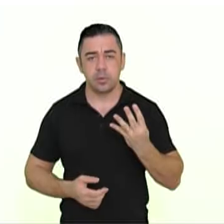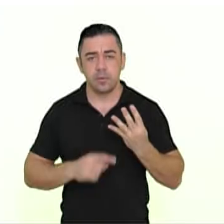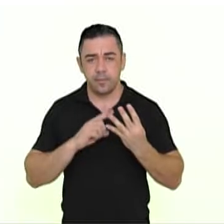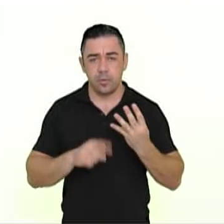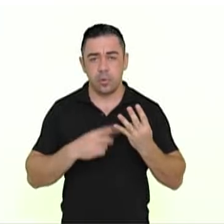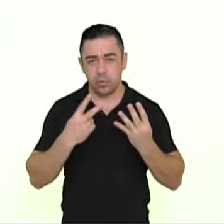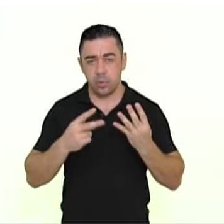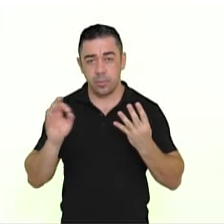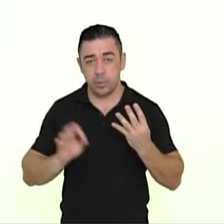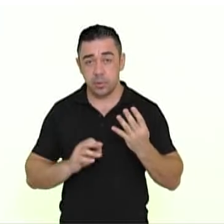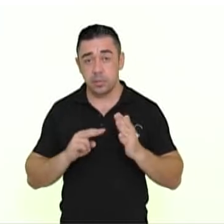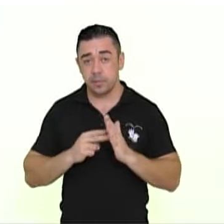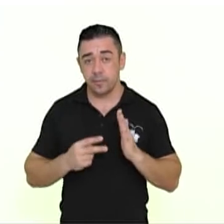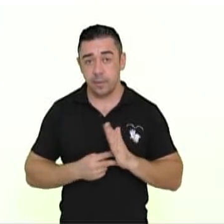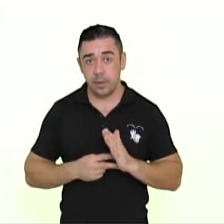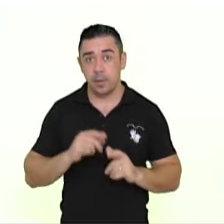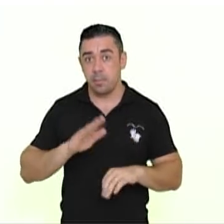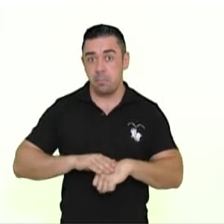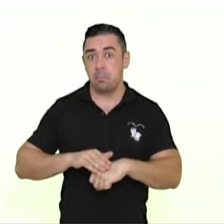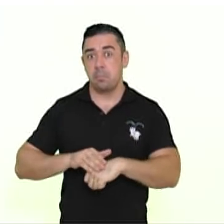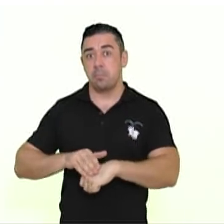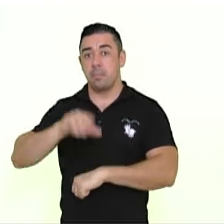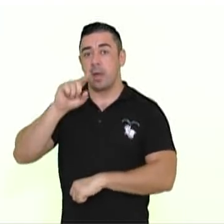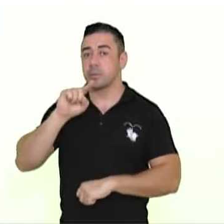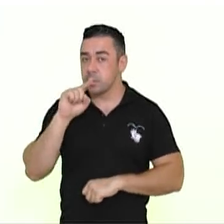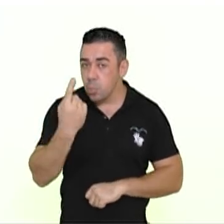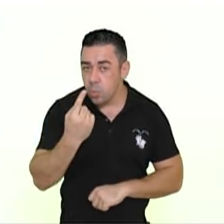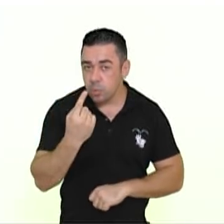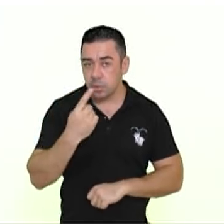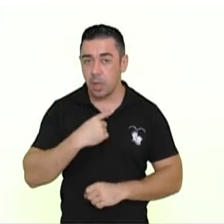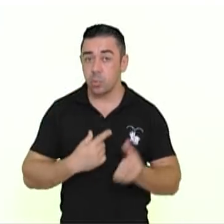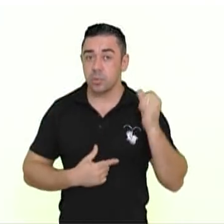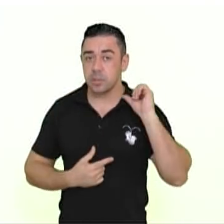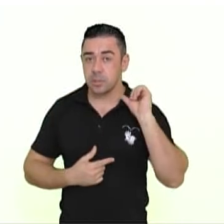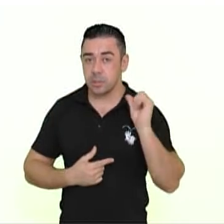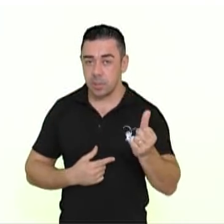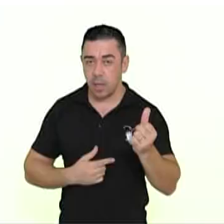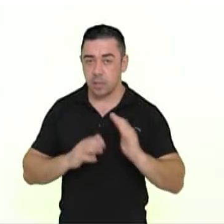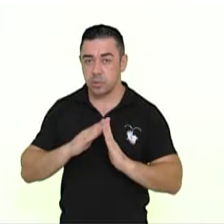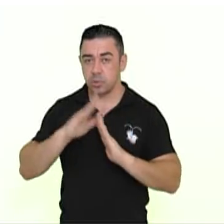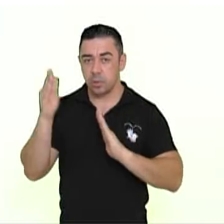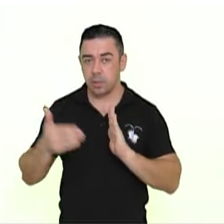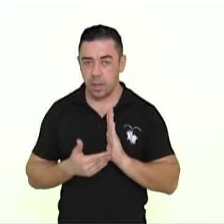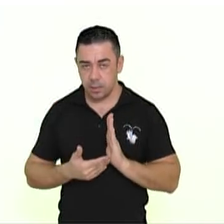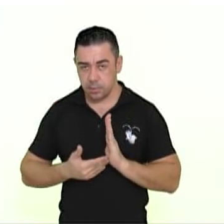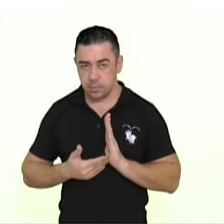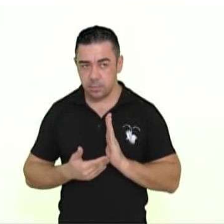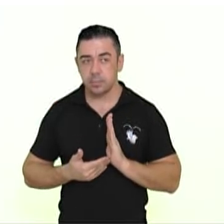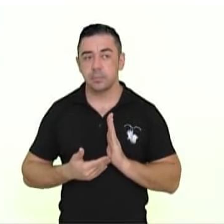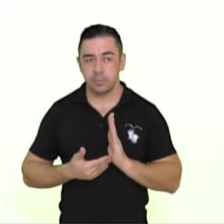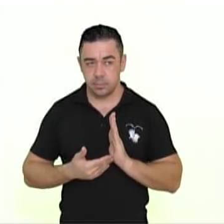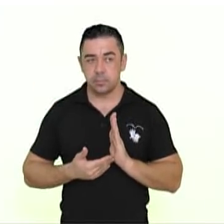604,2%, estamos considerando mais que um inteiro, isto é, consideramos